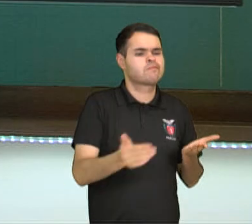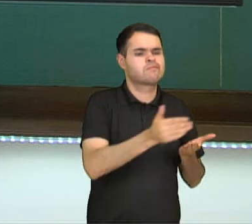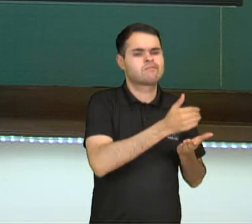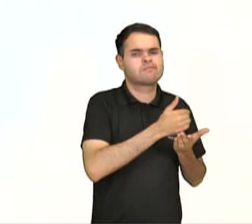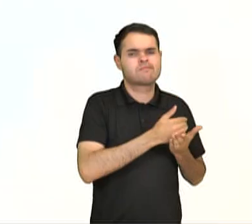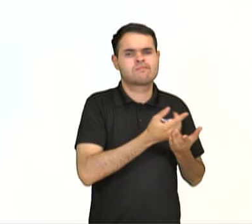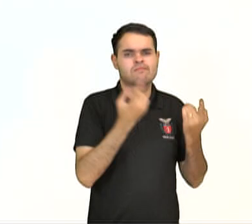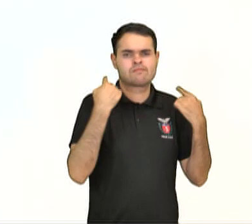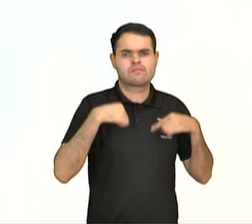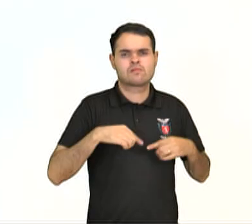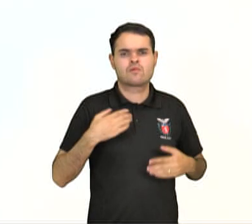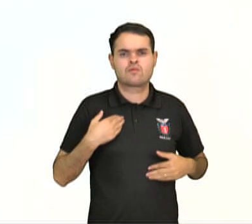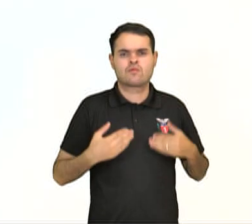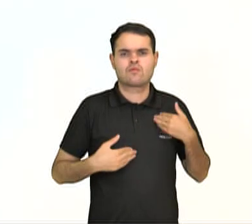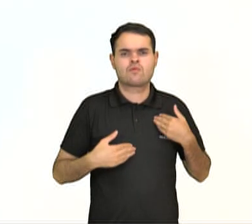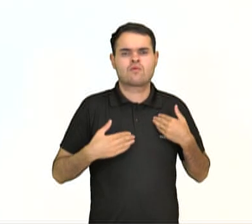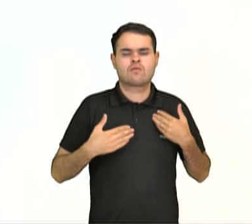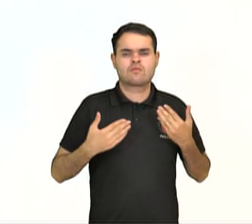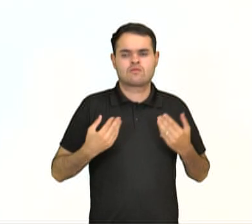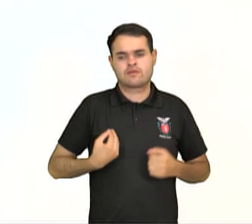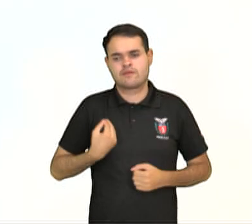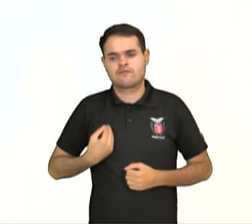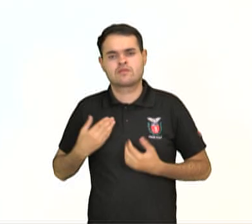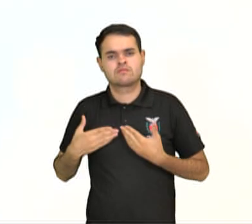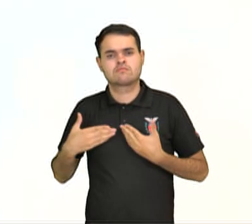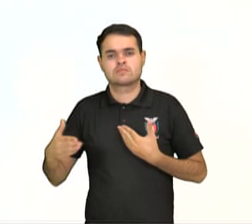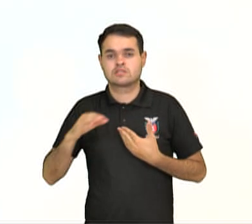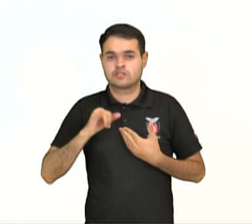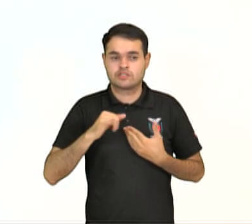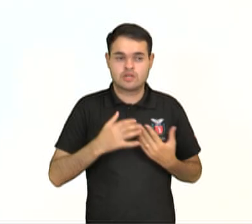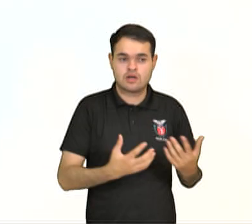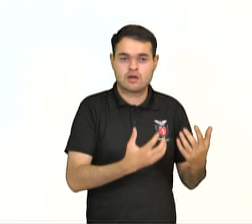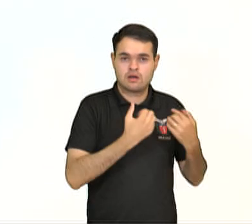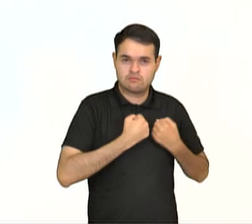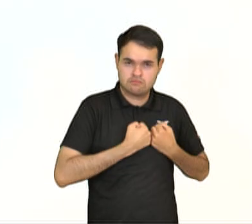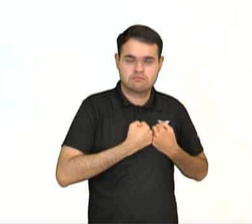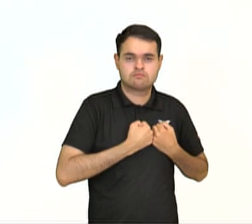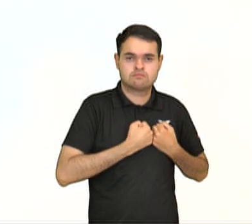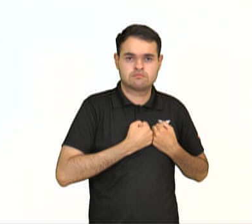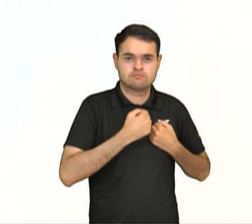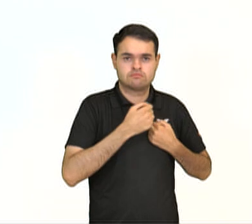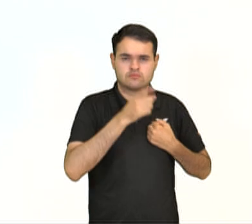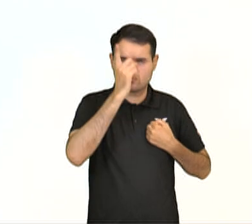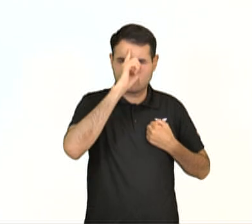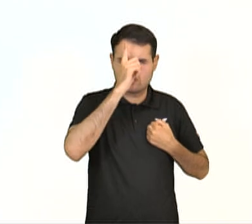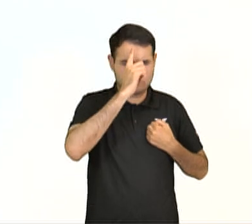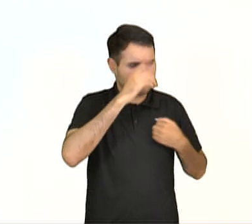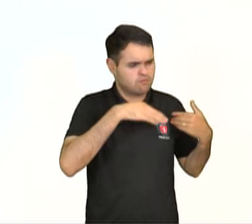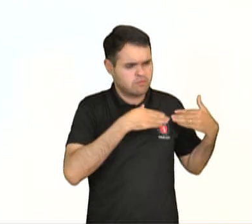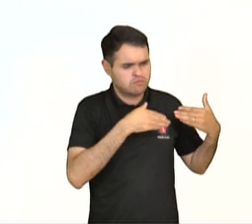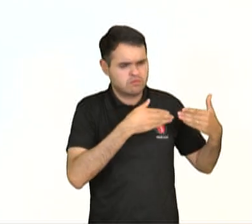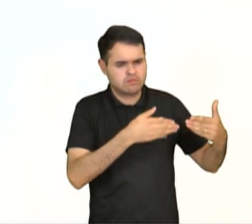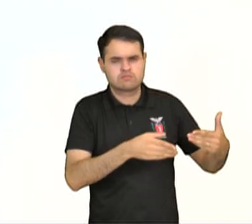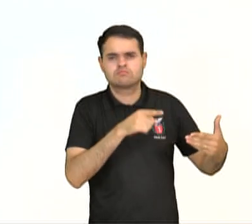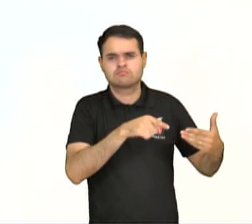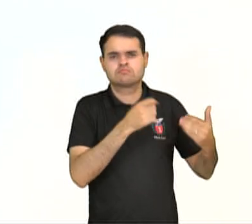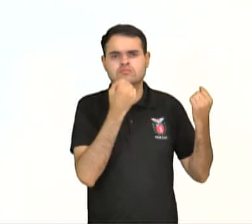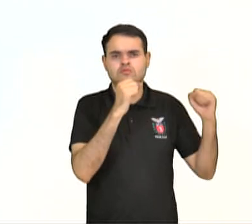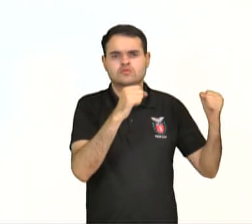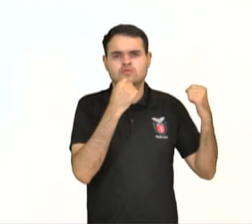nosso corpo e para a nossa vida se nós adotarmos aí uma rotina de